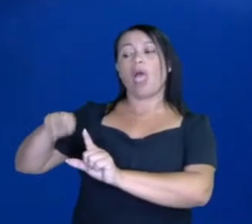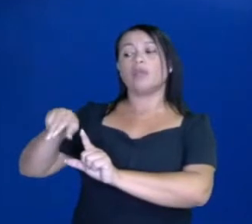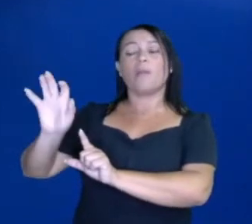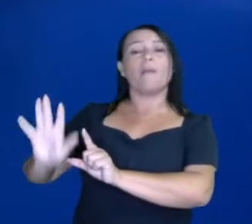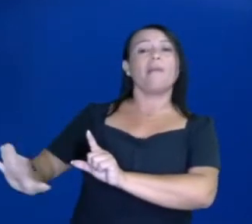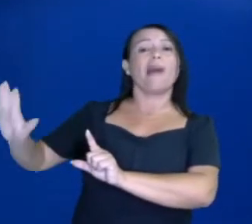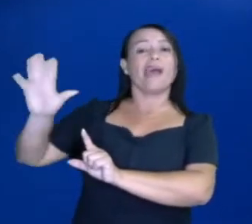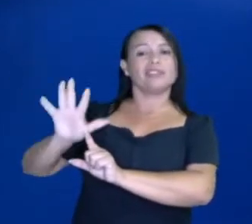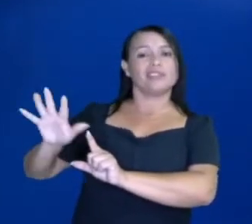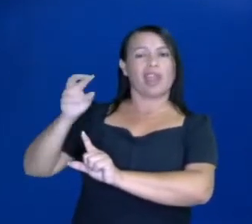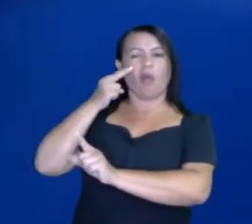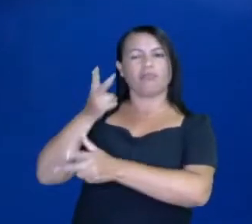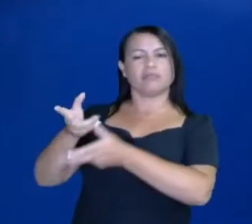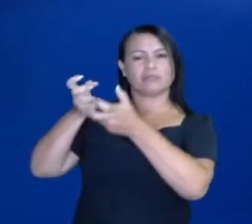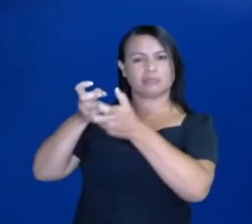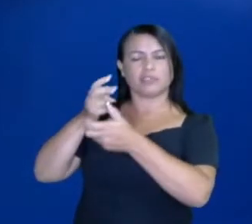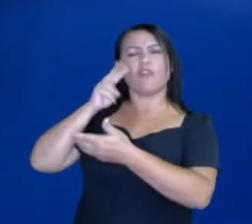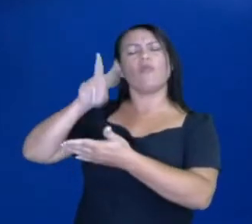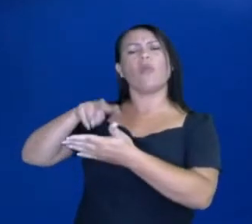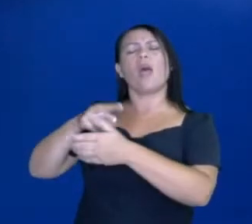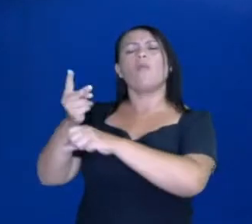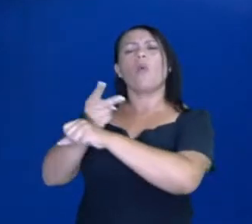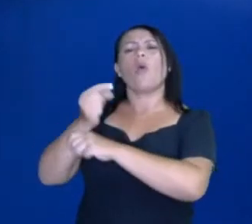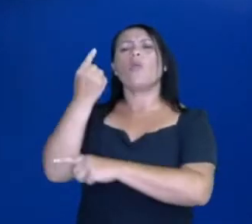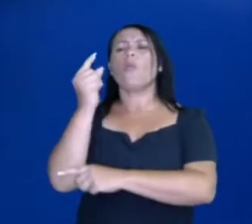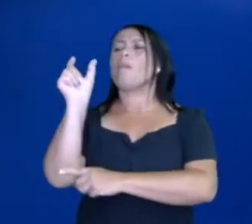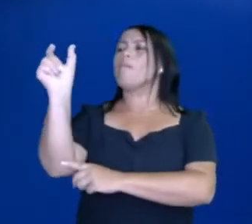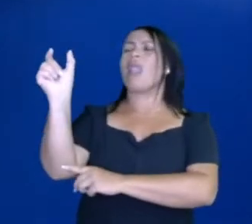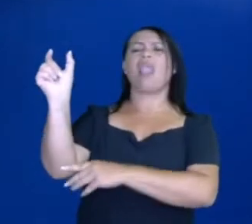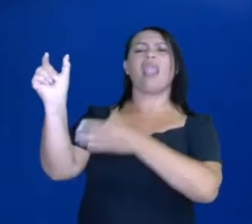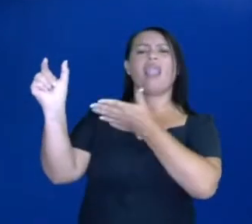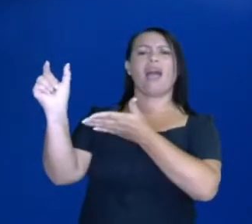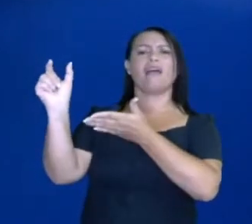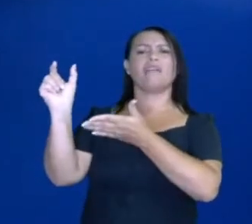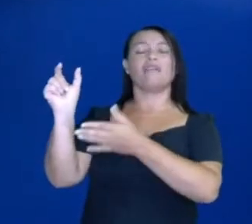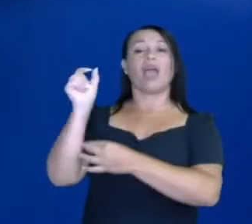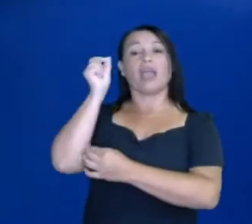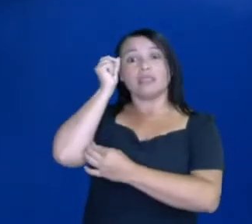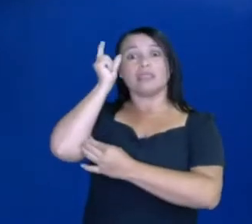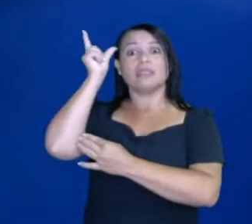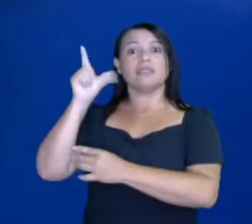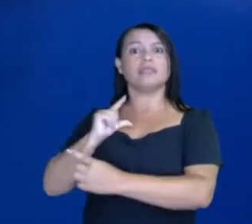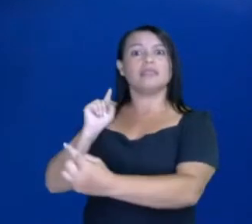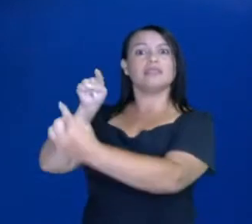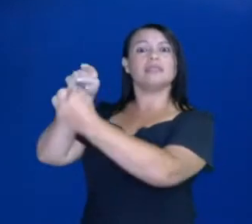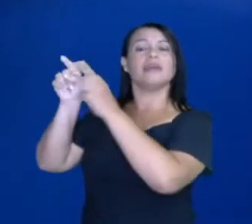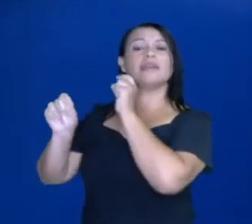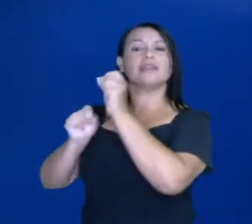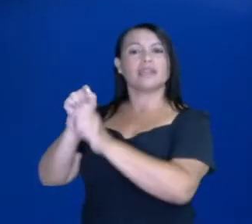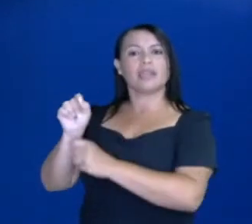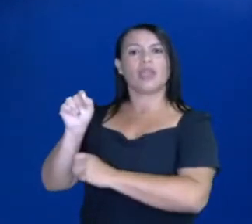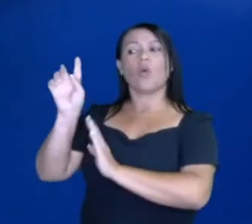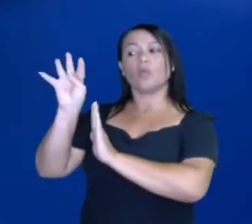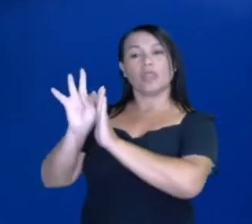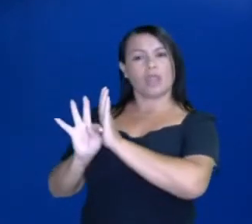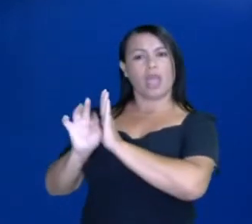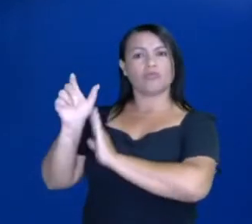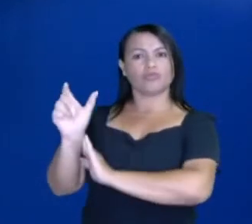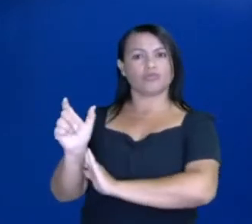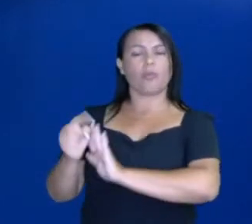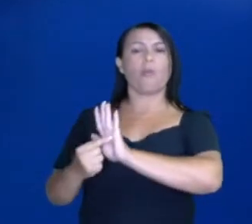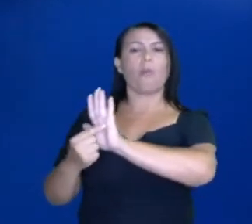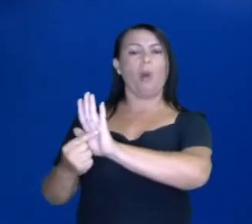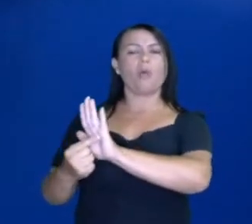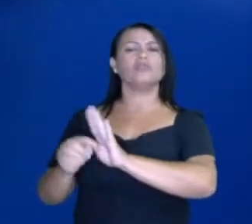vou ler em busca de uma palavra que me leve a ter a ideia do que aquele texto fala,